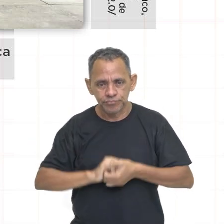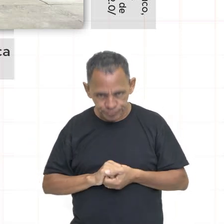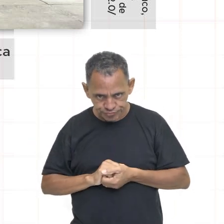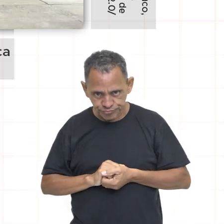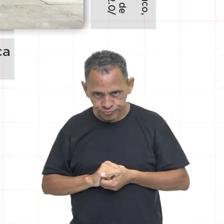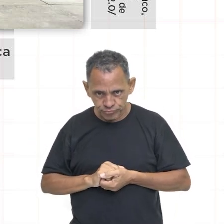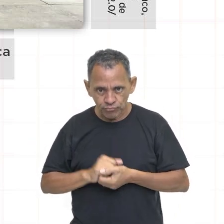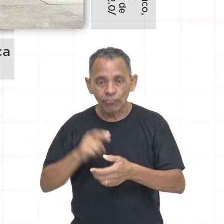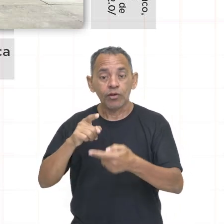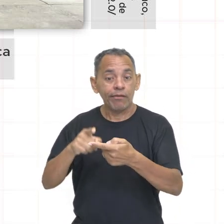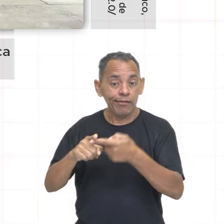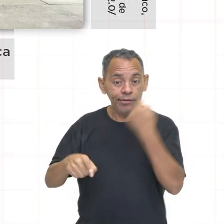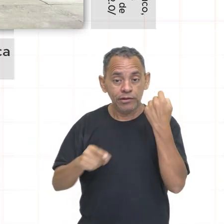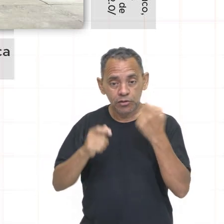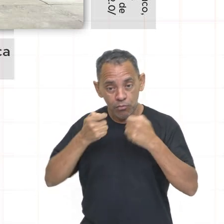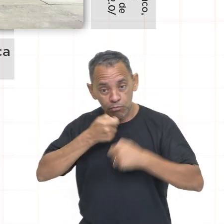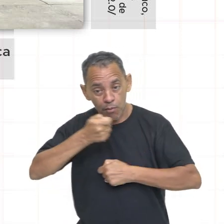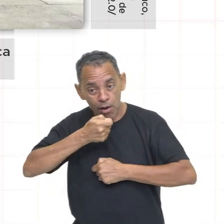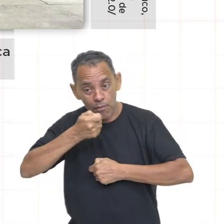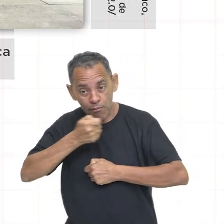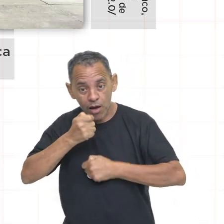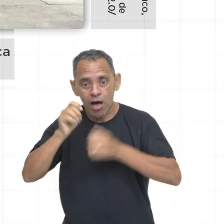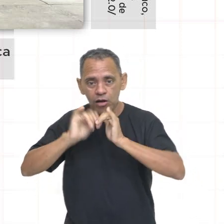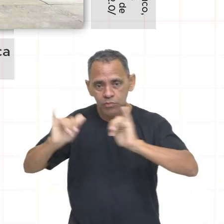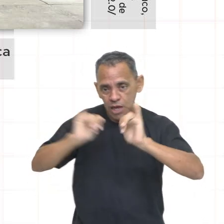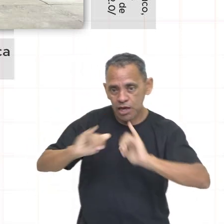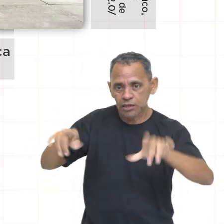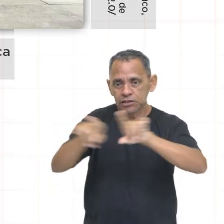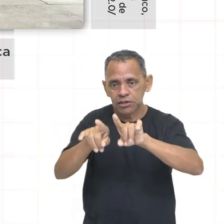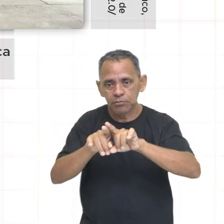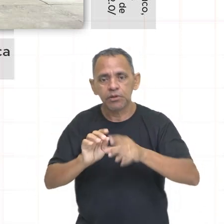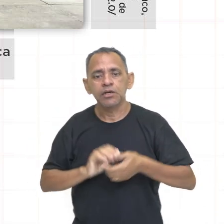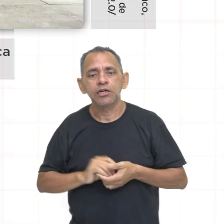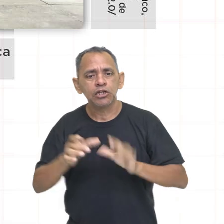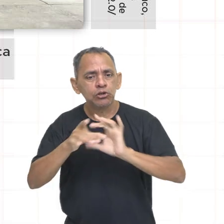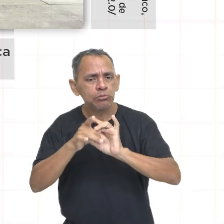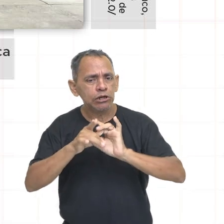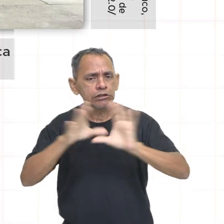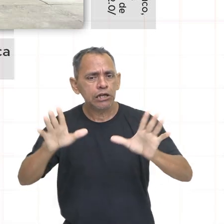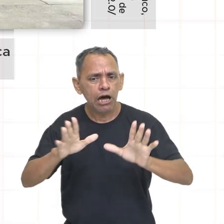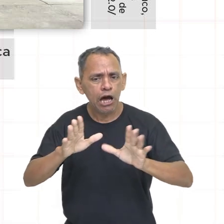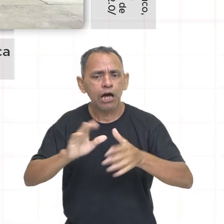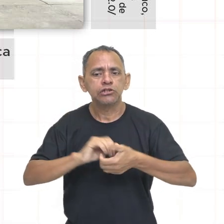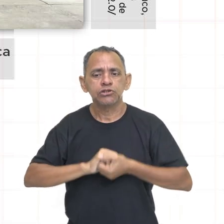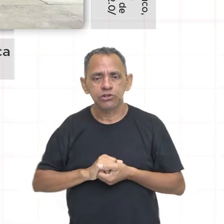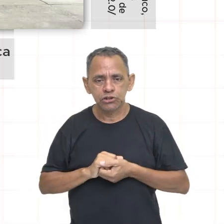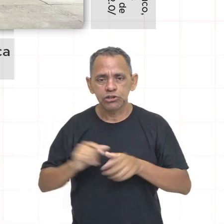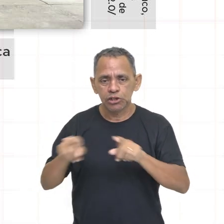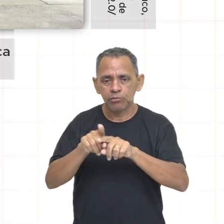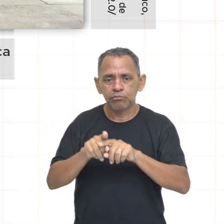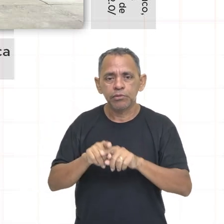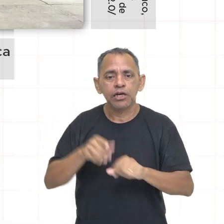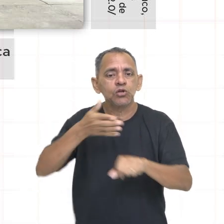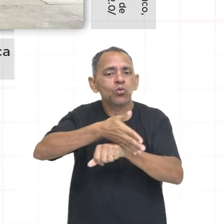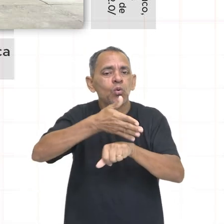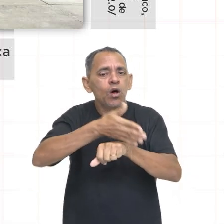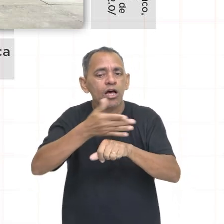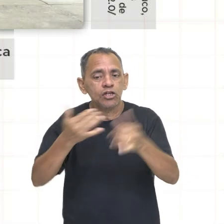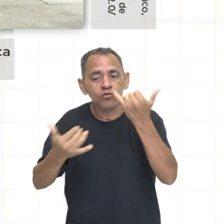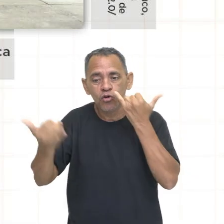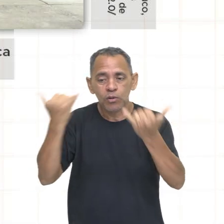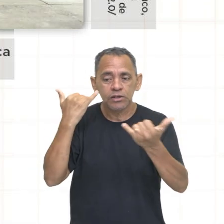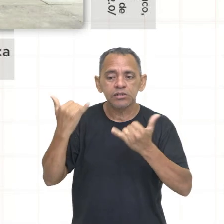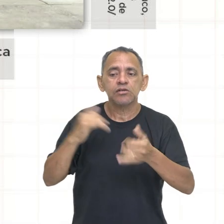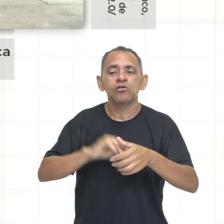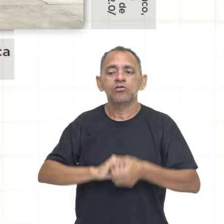imprensa, restrição da liberdade de expressão e o acesso à informação. Vamos observar também